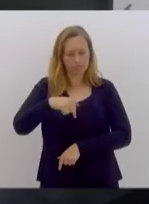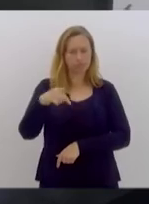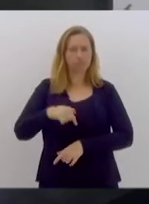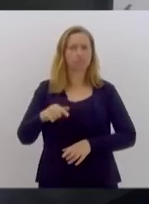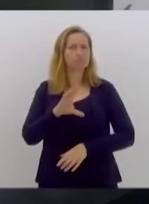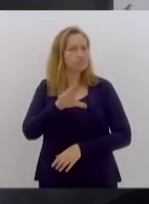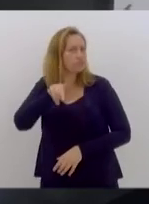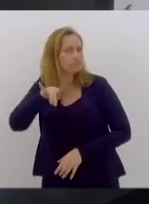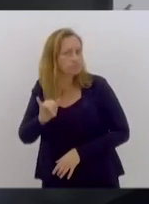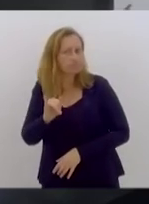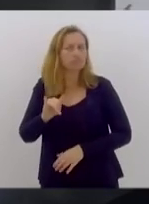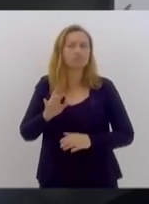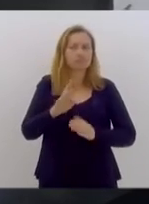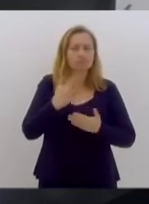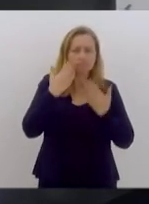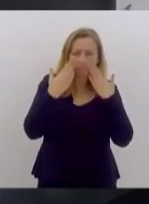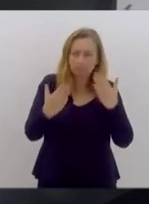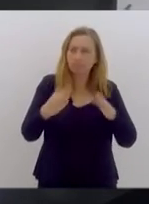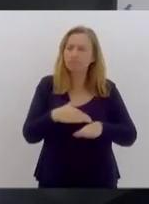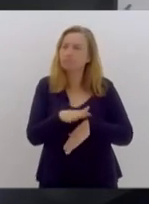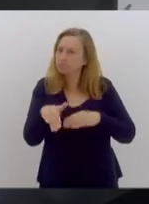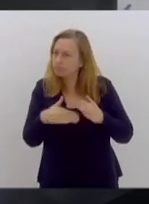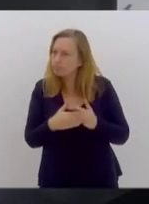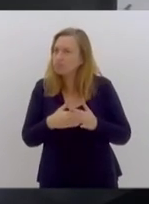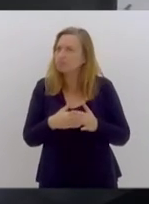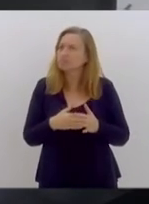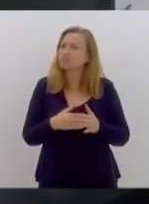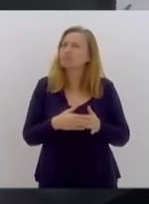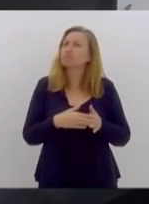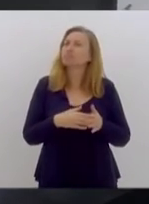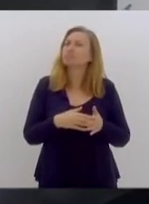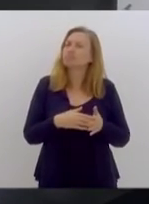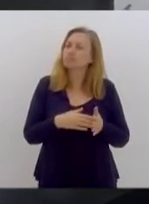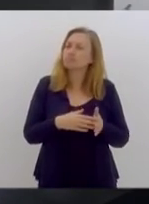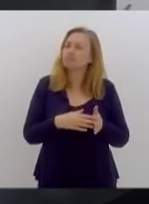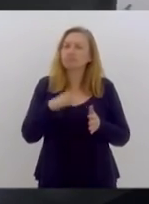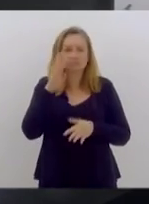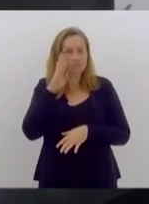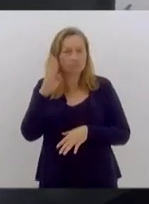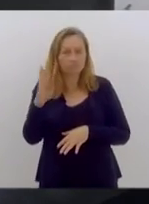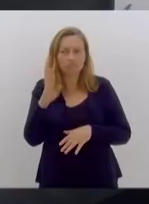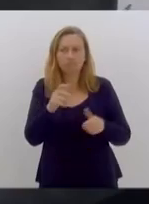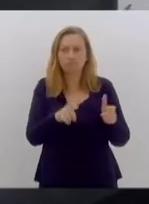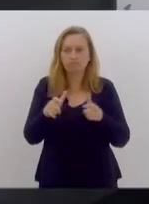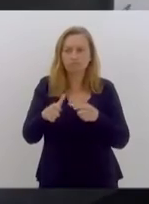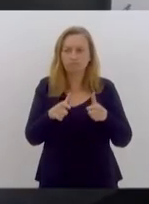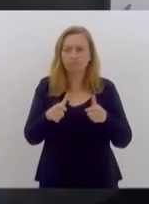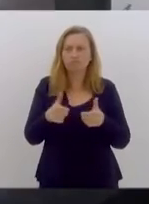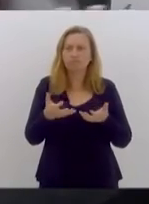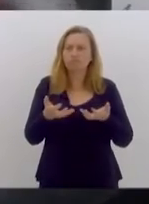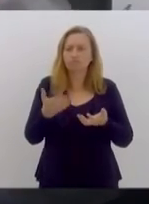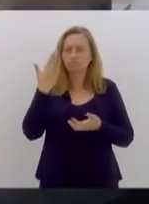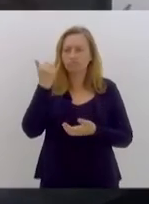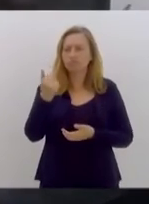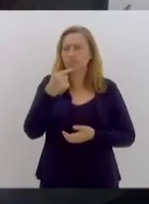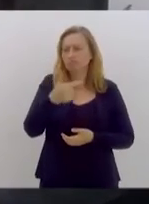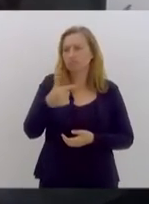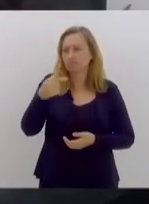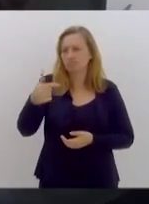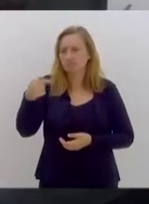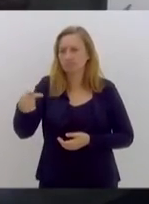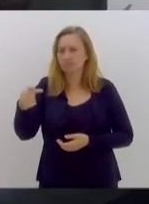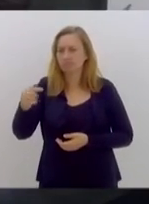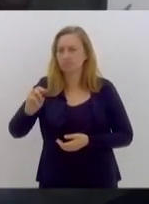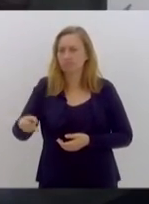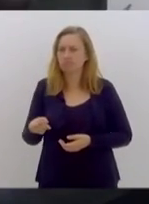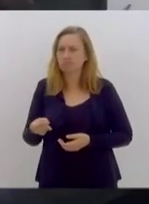na nossa CPI apresentando todas as perspectivas as prioridades eu quero saber 277 milhões você não